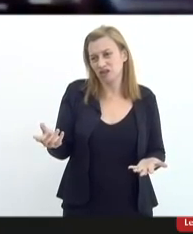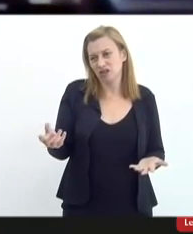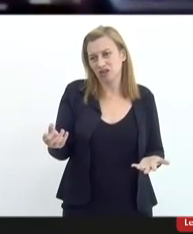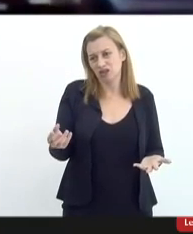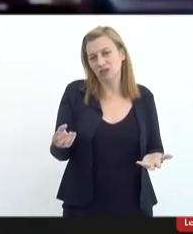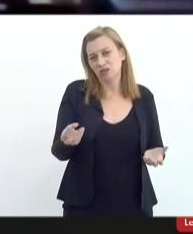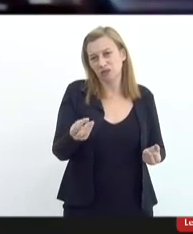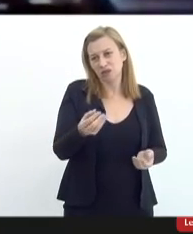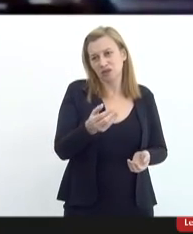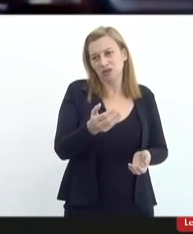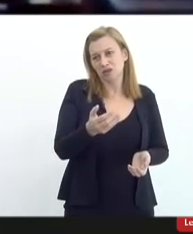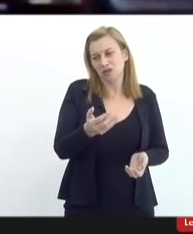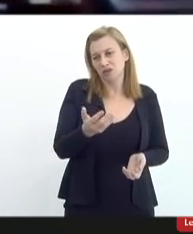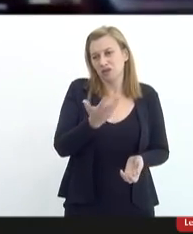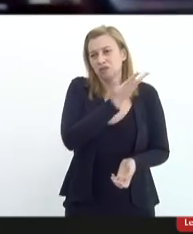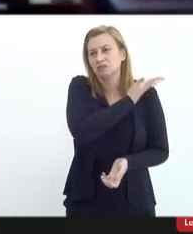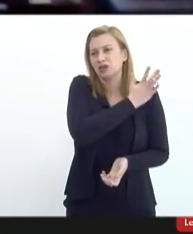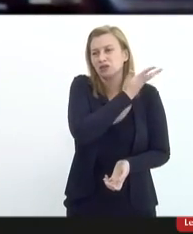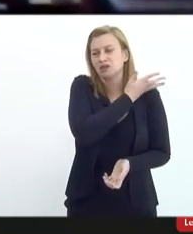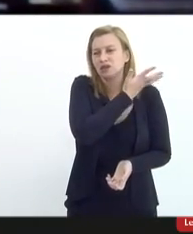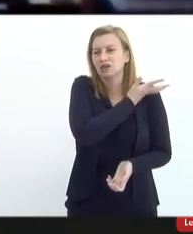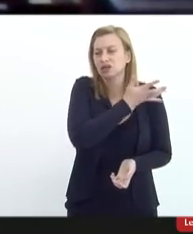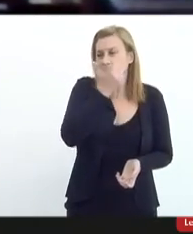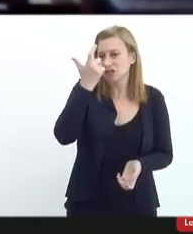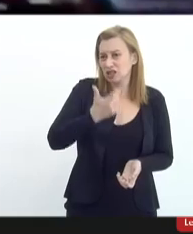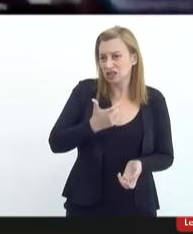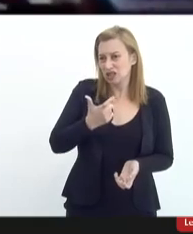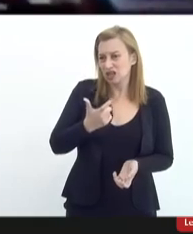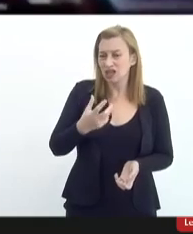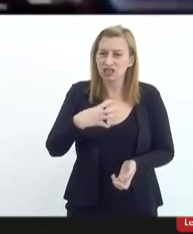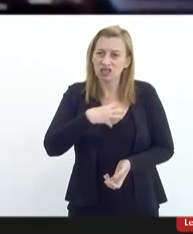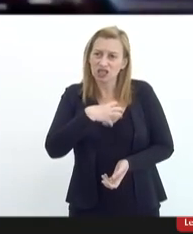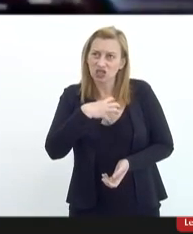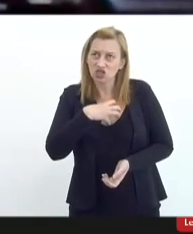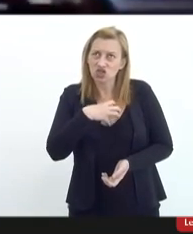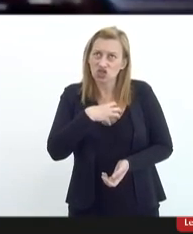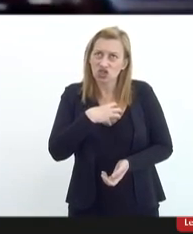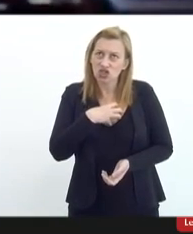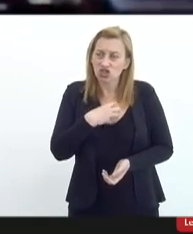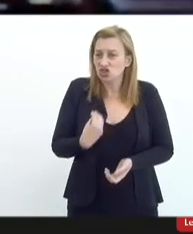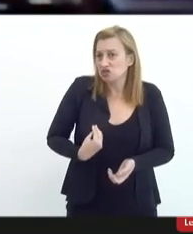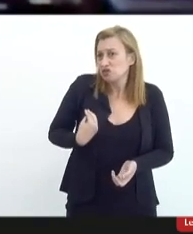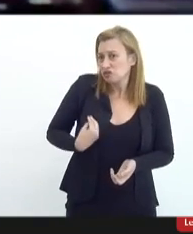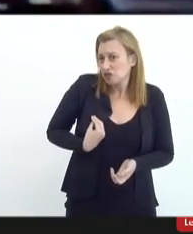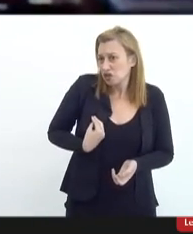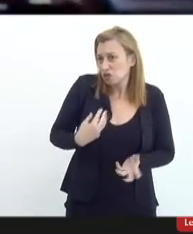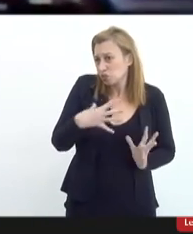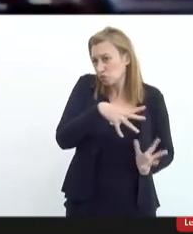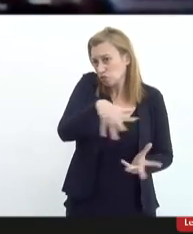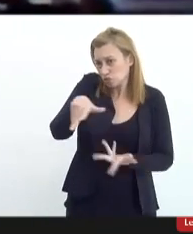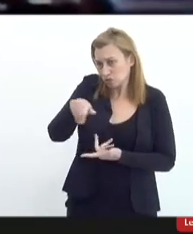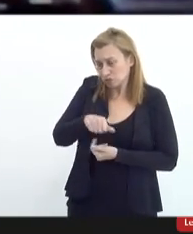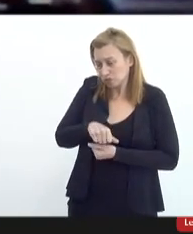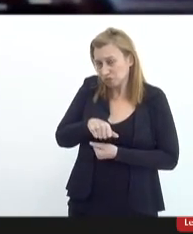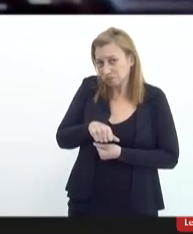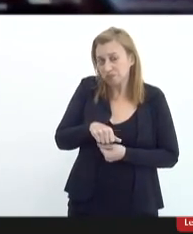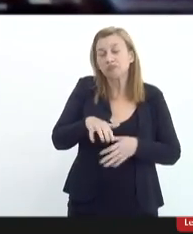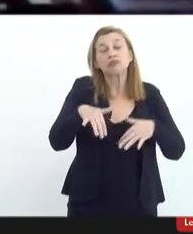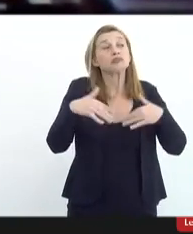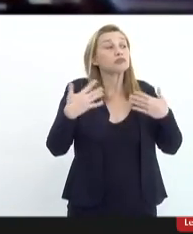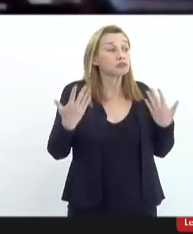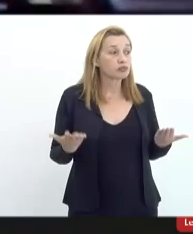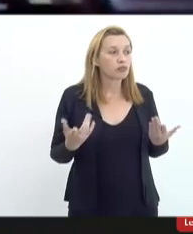desrespeitosa em relação à maneira de ser, à maneira de sentir, à maneira de estar no mundo. Então,